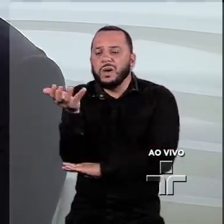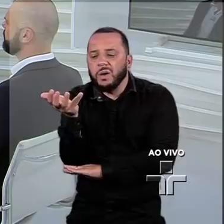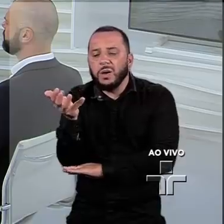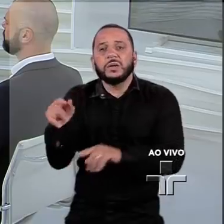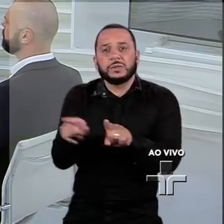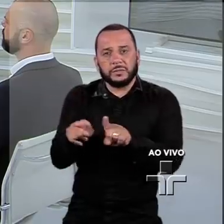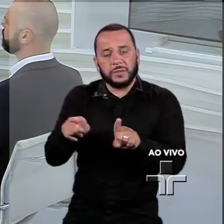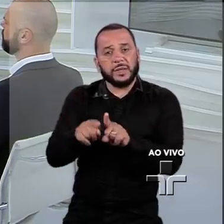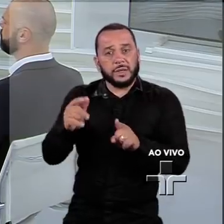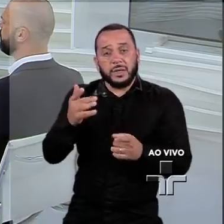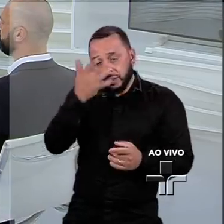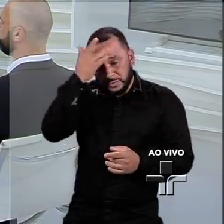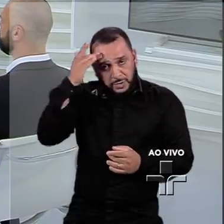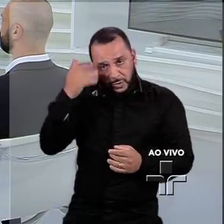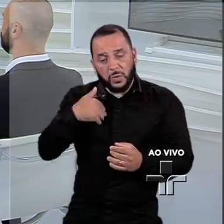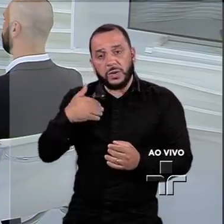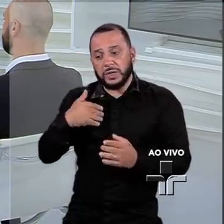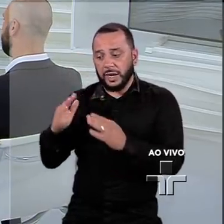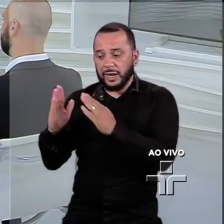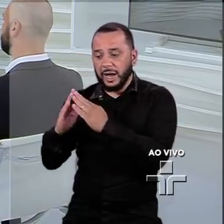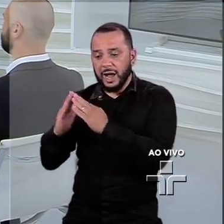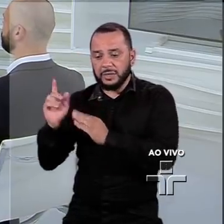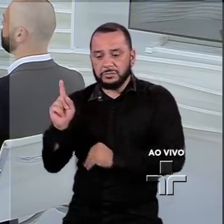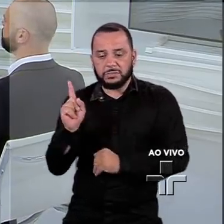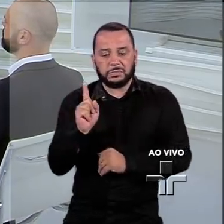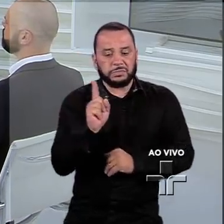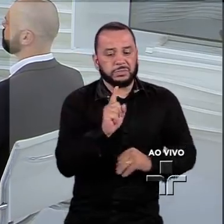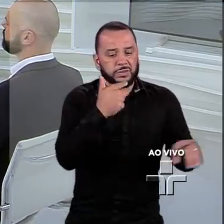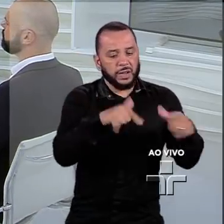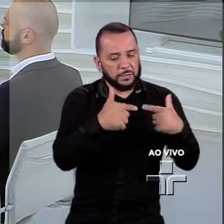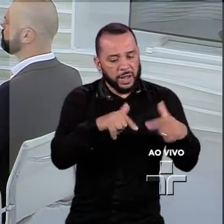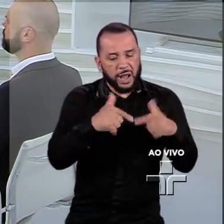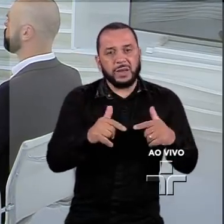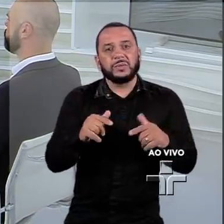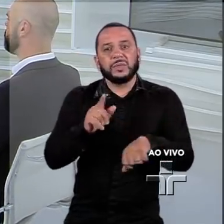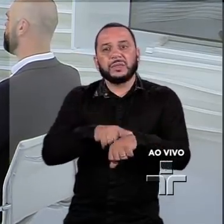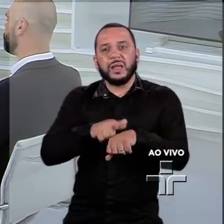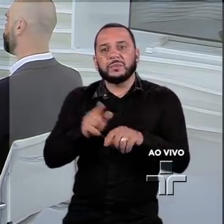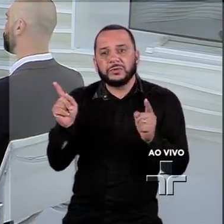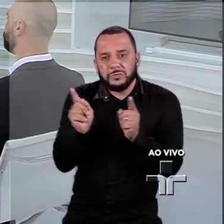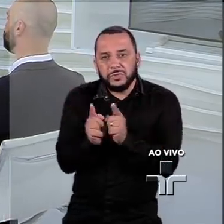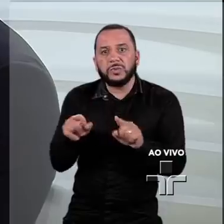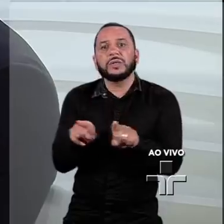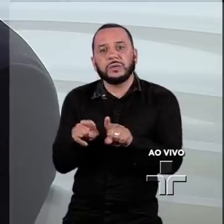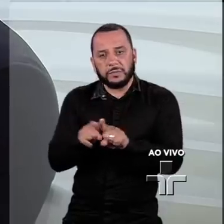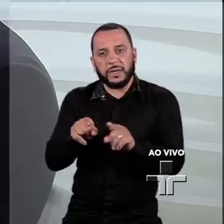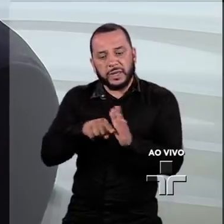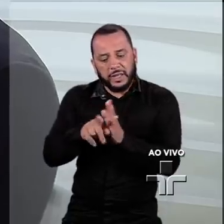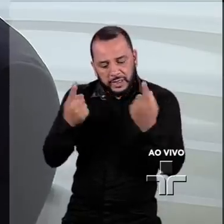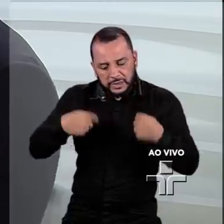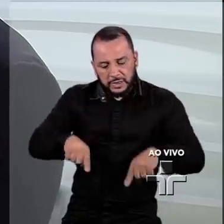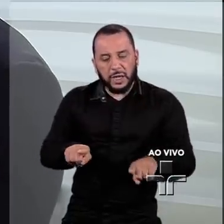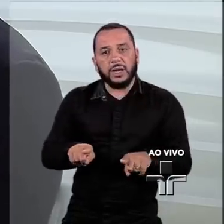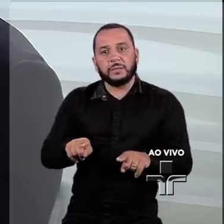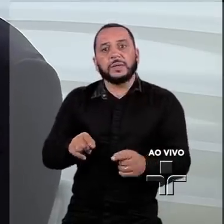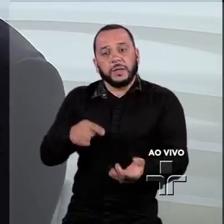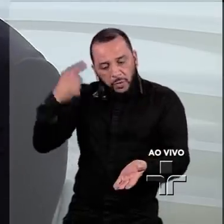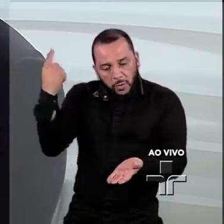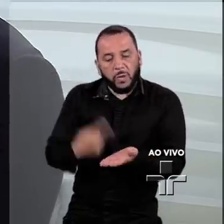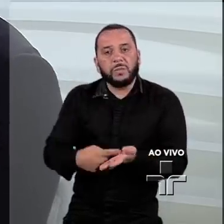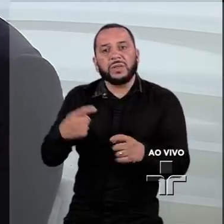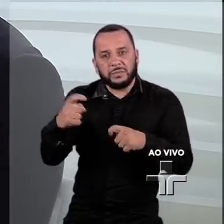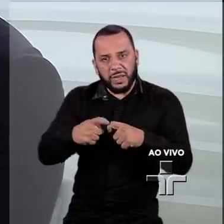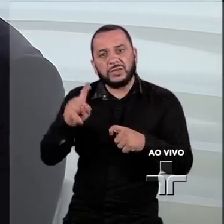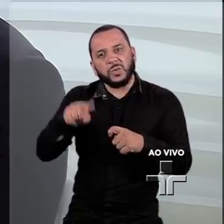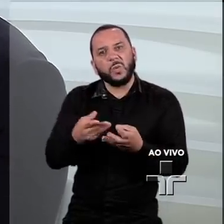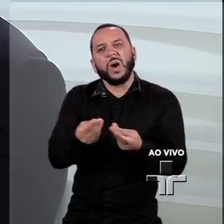para ir de casa até o trabalho, diminuir o tempo para poder fazer um exame, para conseguir uma consulta. Eu acho que qualidade de vida é o essencial. A